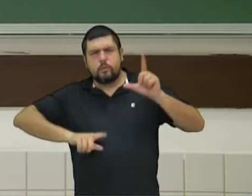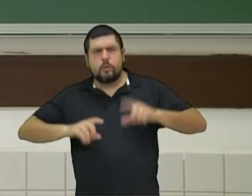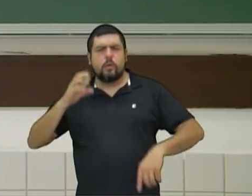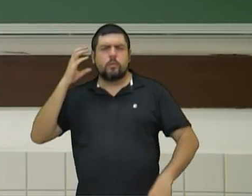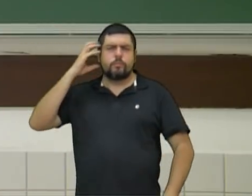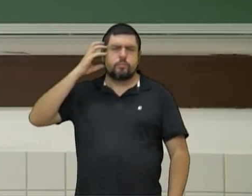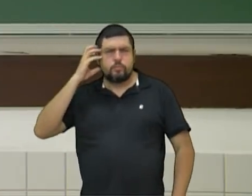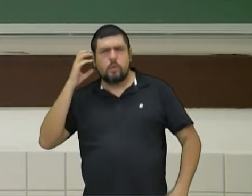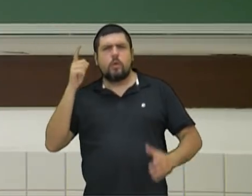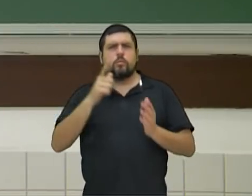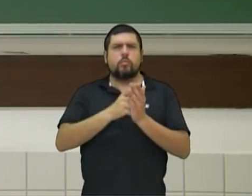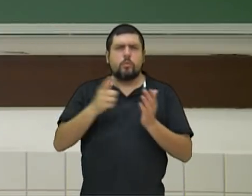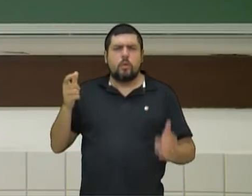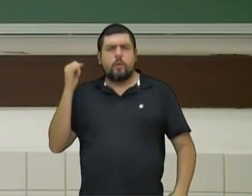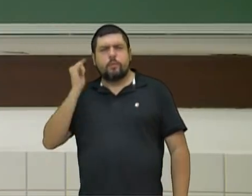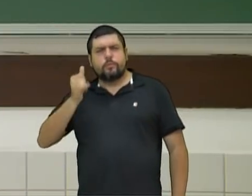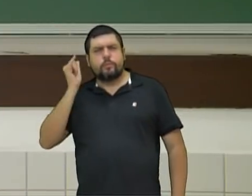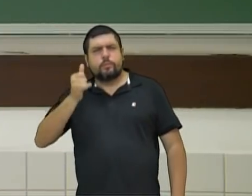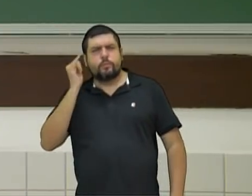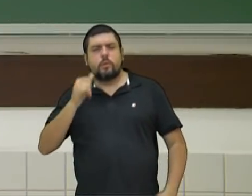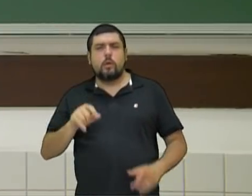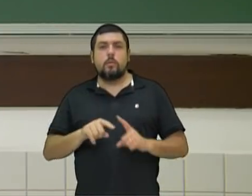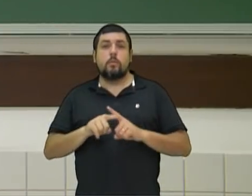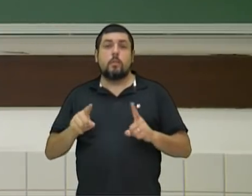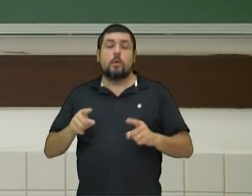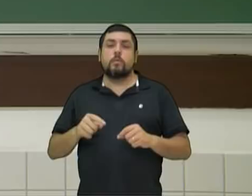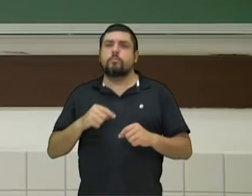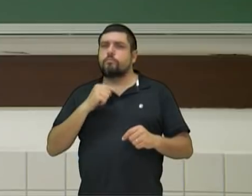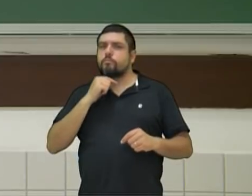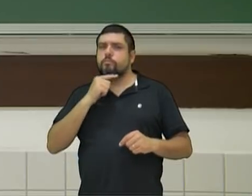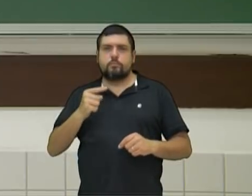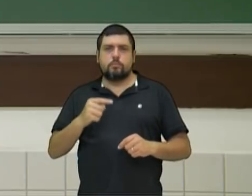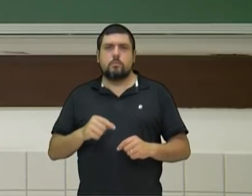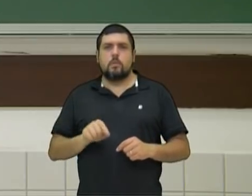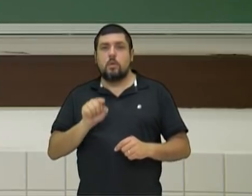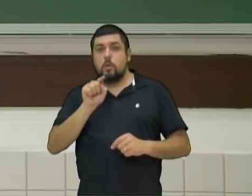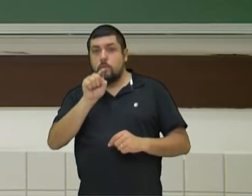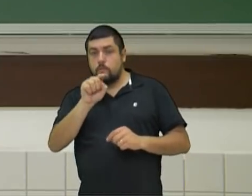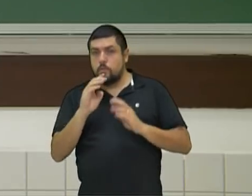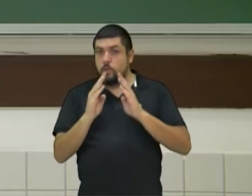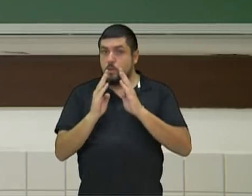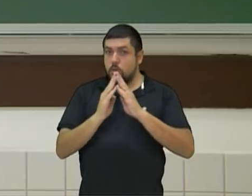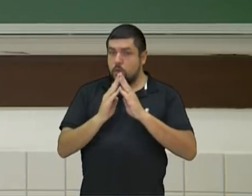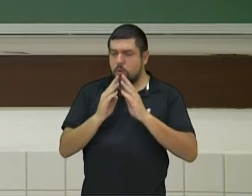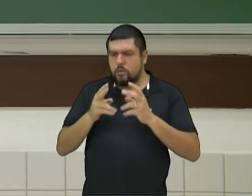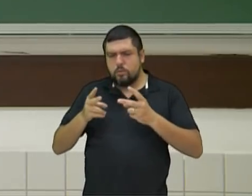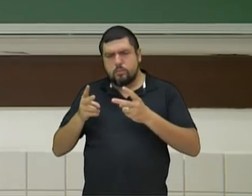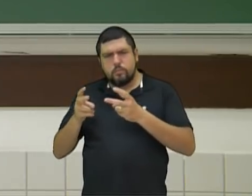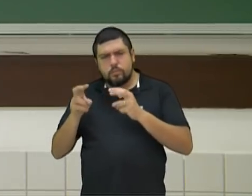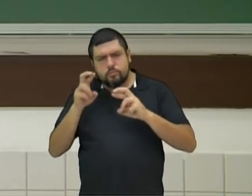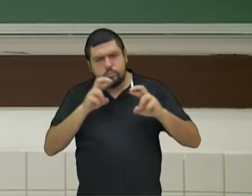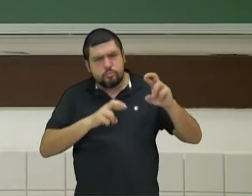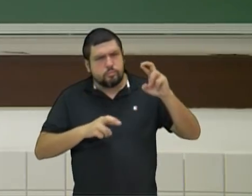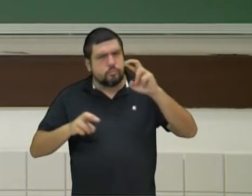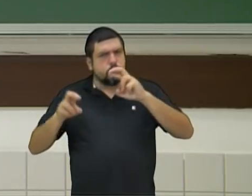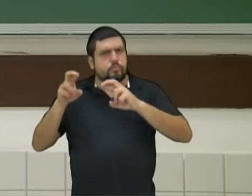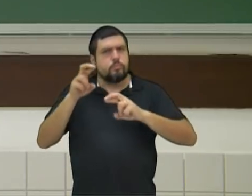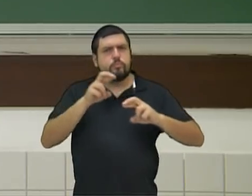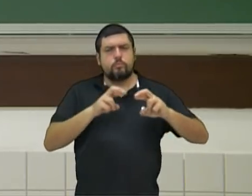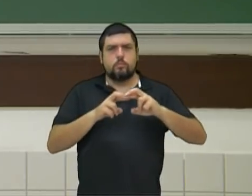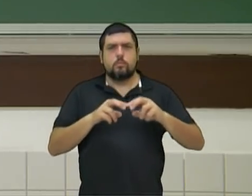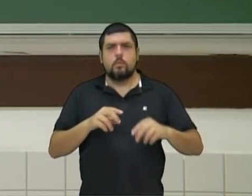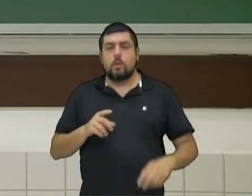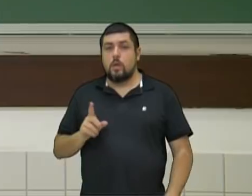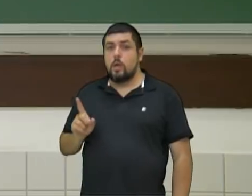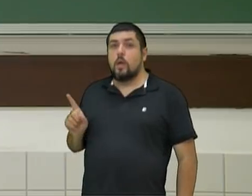conhecem, comecem a cuidar, comecem a observar em casa um vasinho de flor, essas coisinhas, então. E a professora quis trazer isso para mostrar que